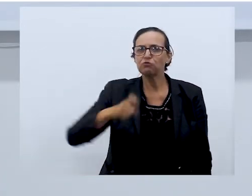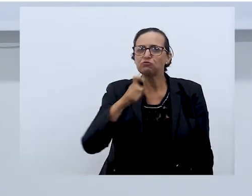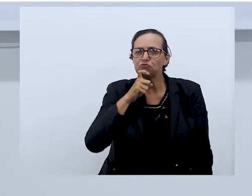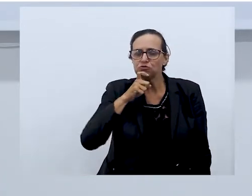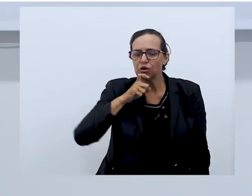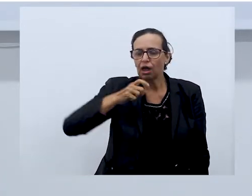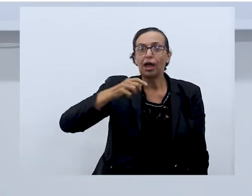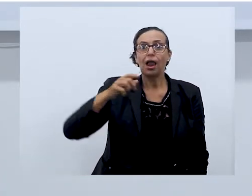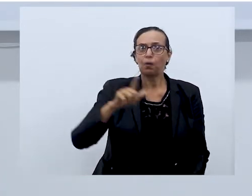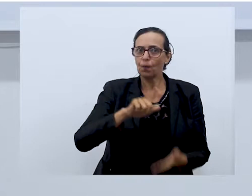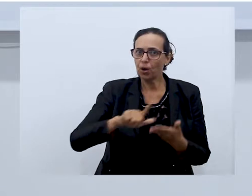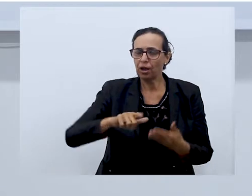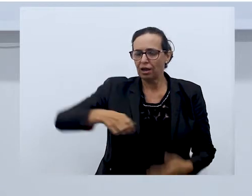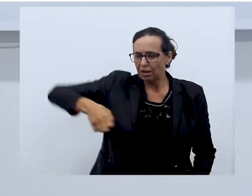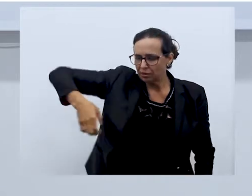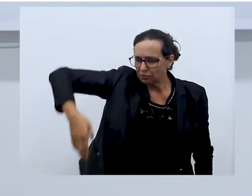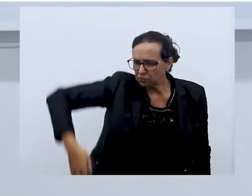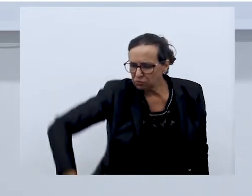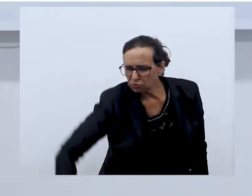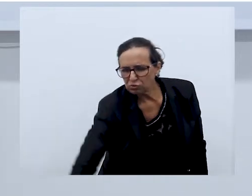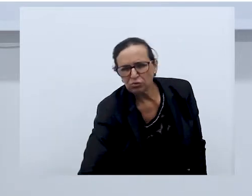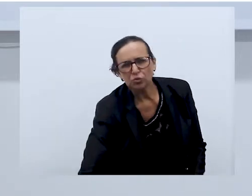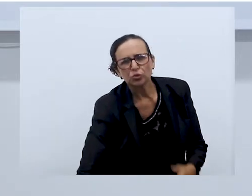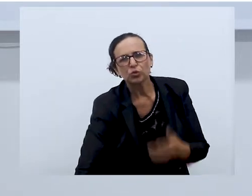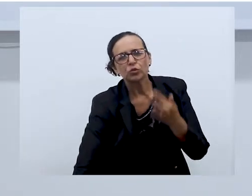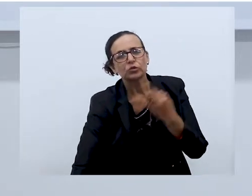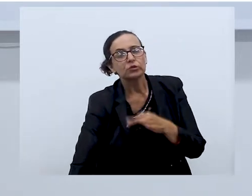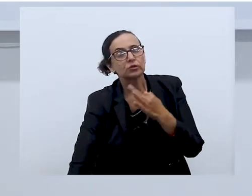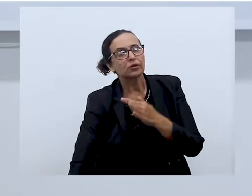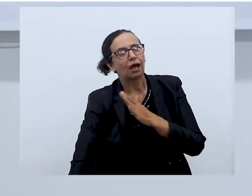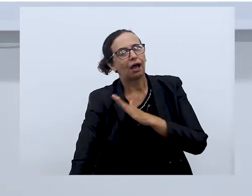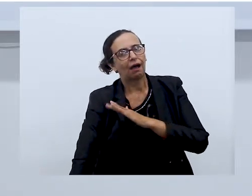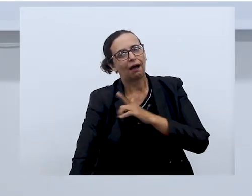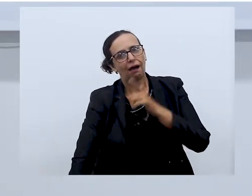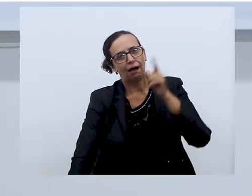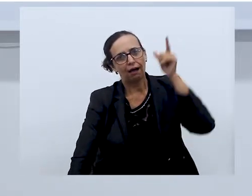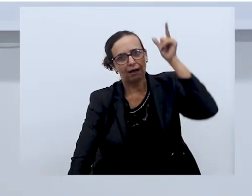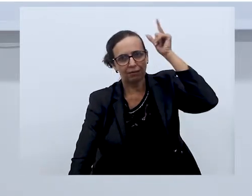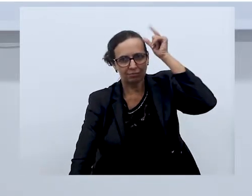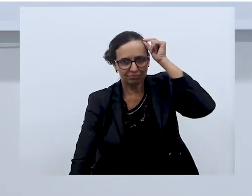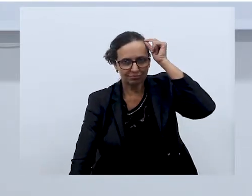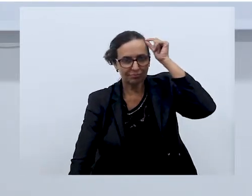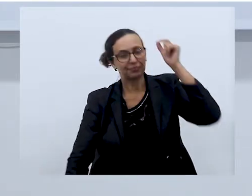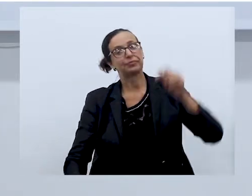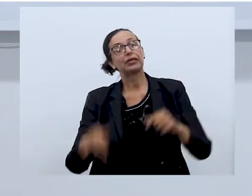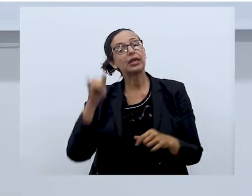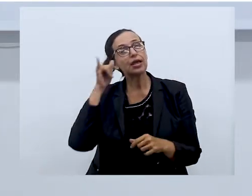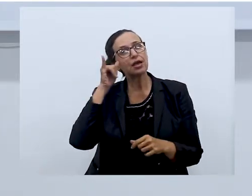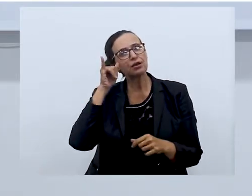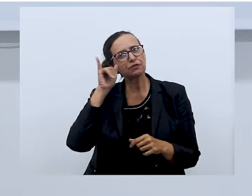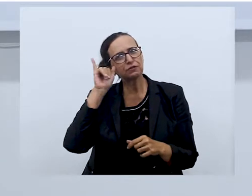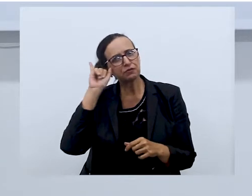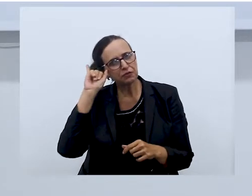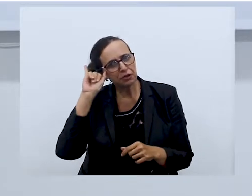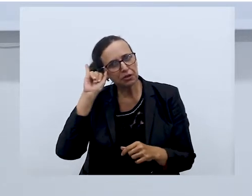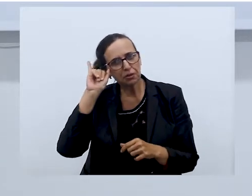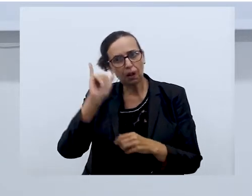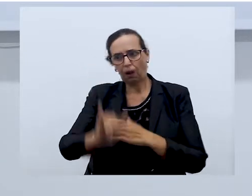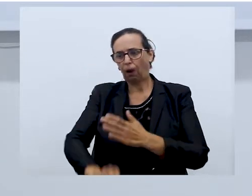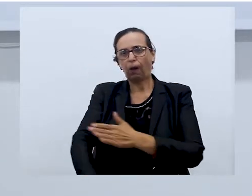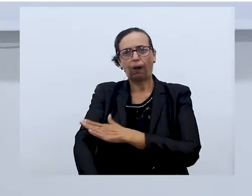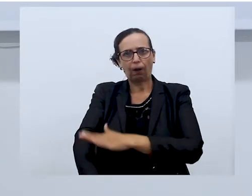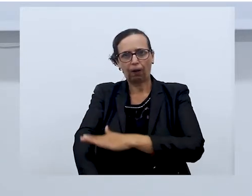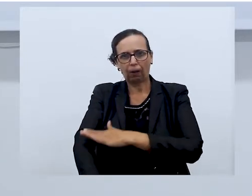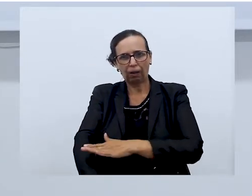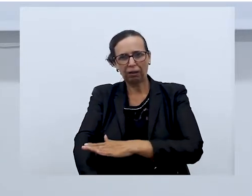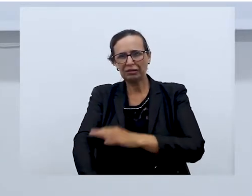num balde, né, limpo, com água limpa, para poder aliviar a dor. Evitar colocar